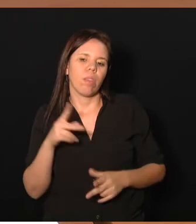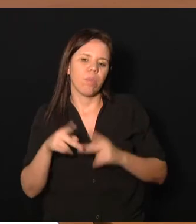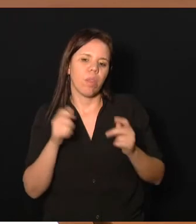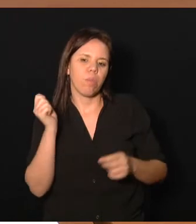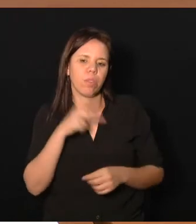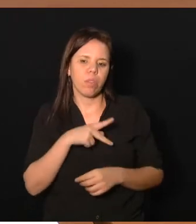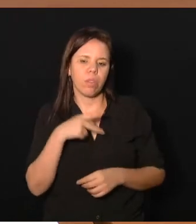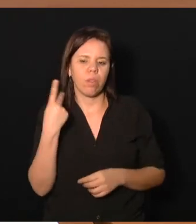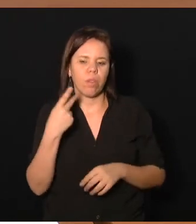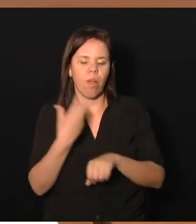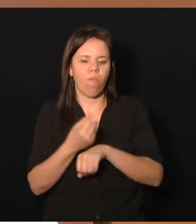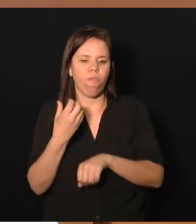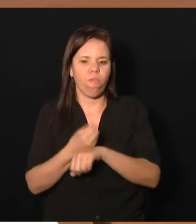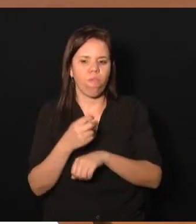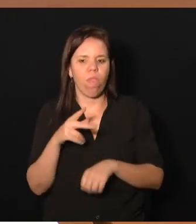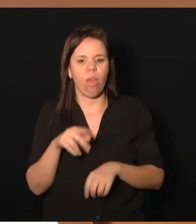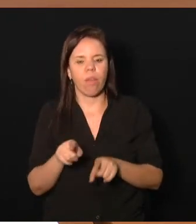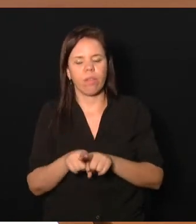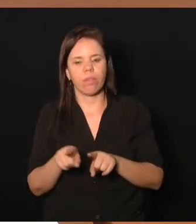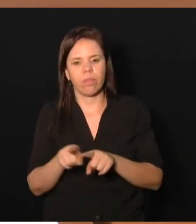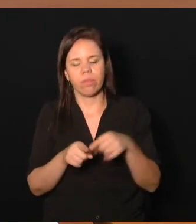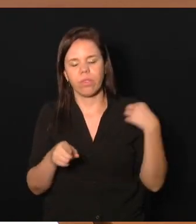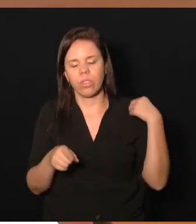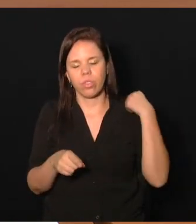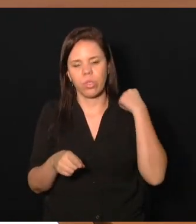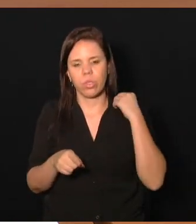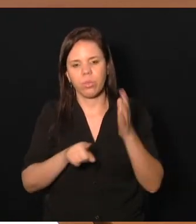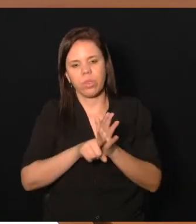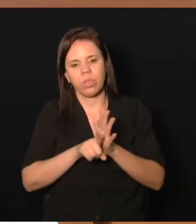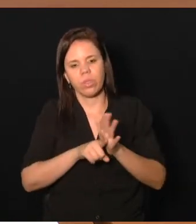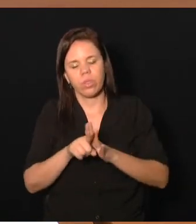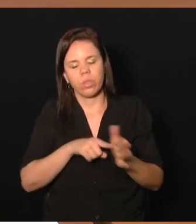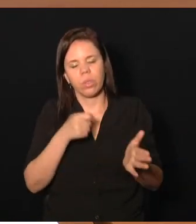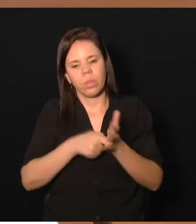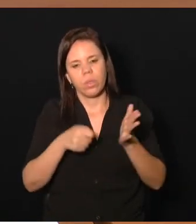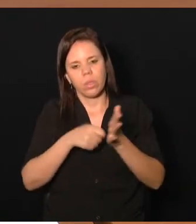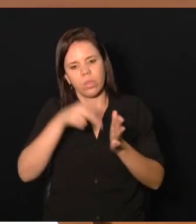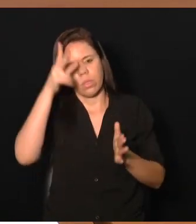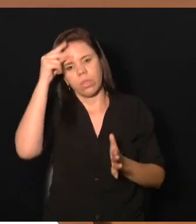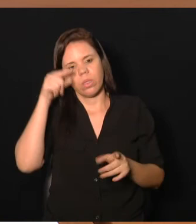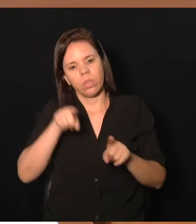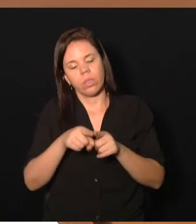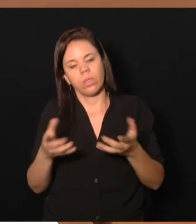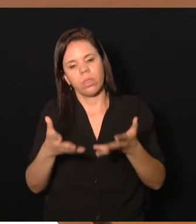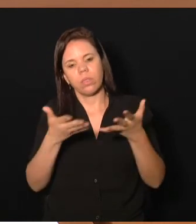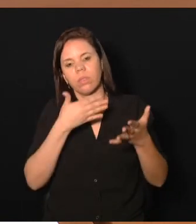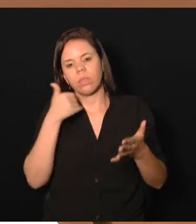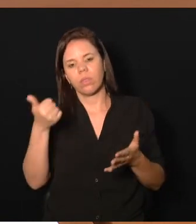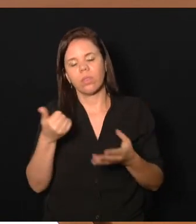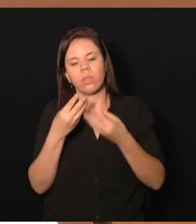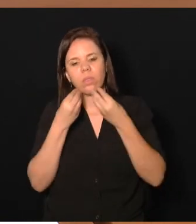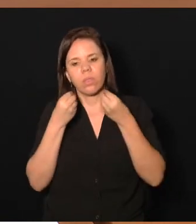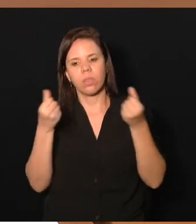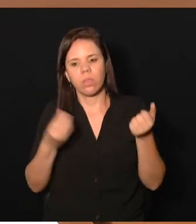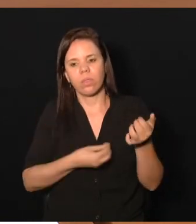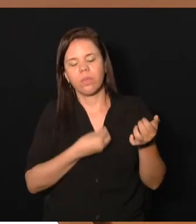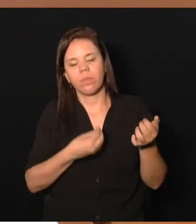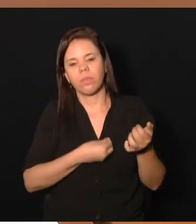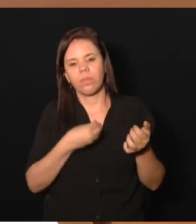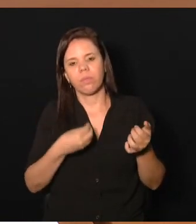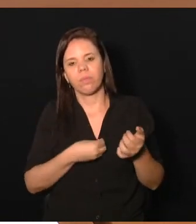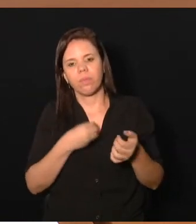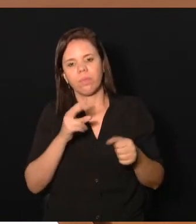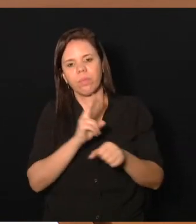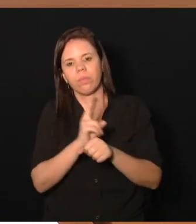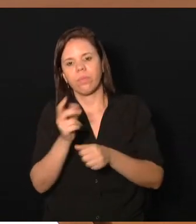aposentados e pensionistas. D, estudar e propor políticas públicas aptas a proporcionar a melhoria da qualidade de vida e